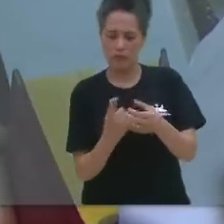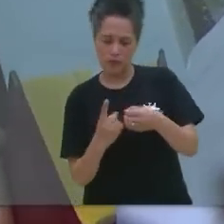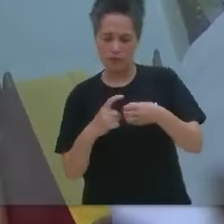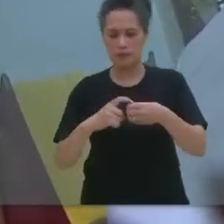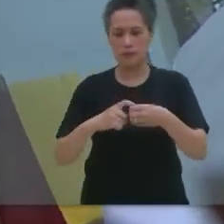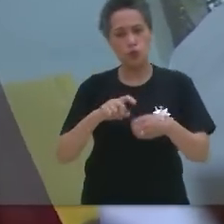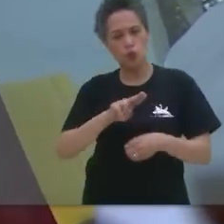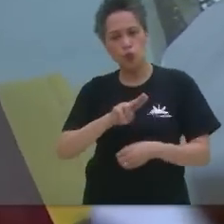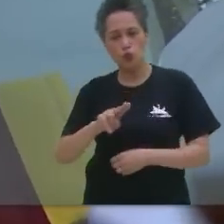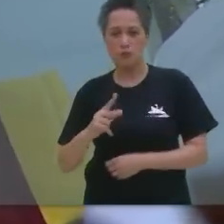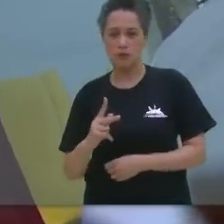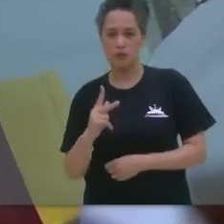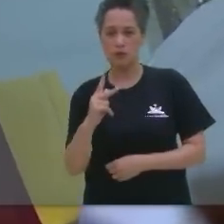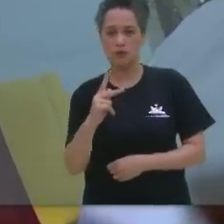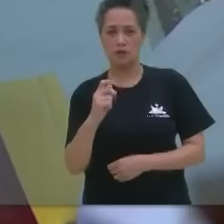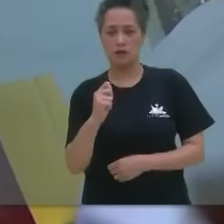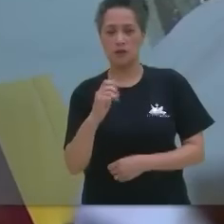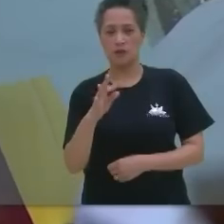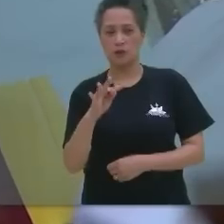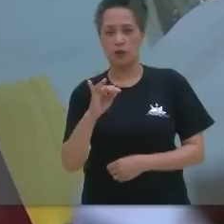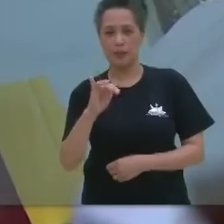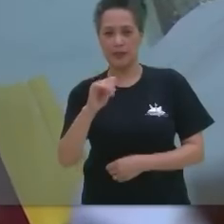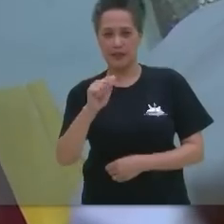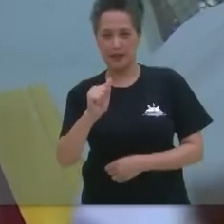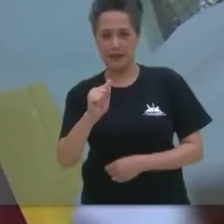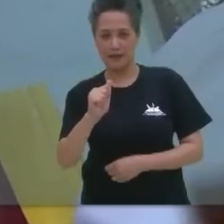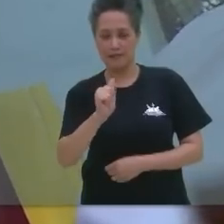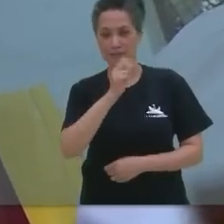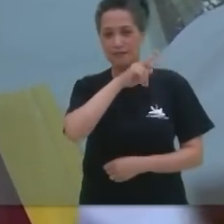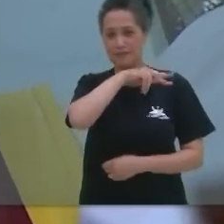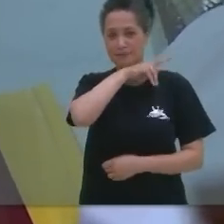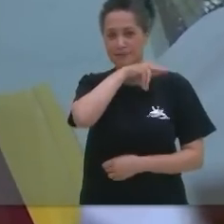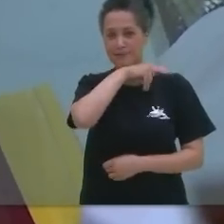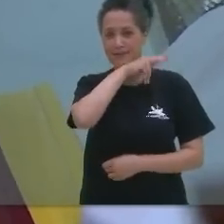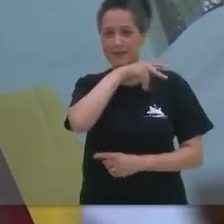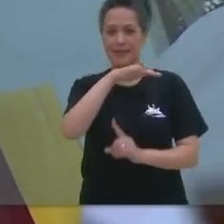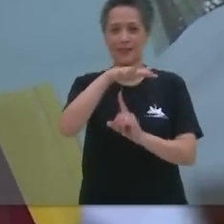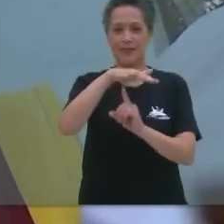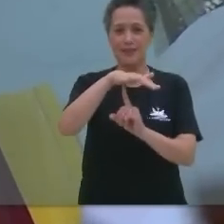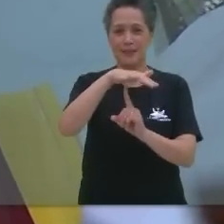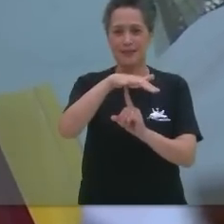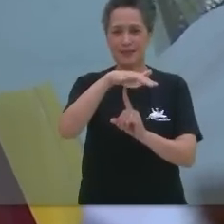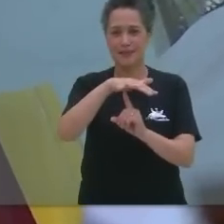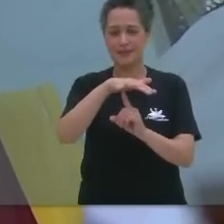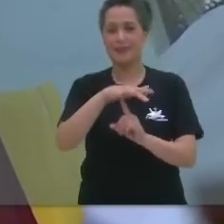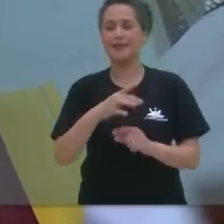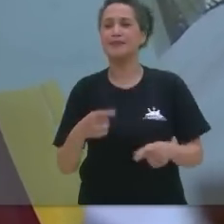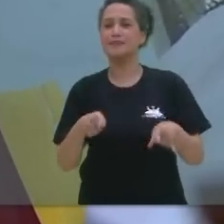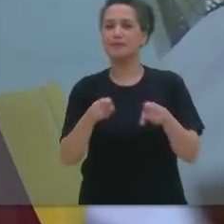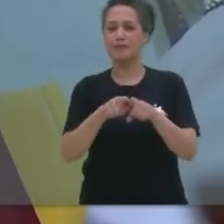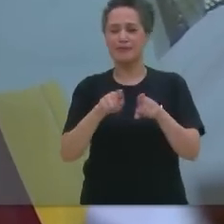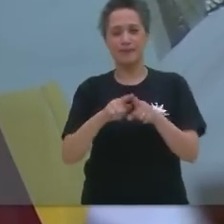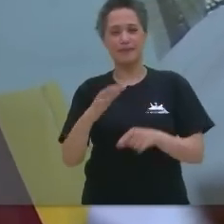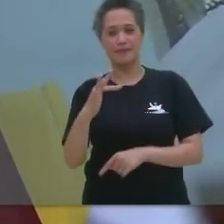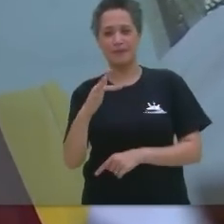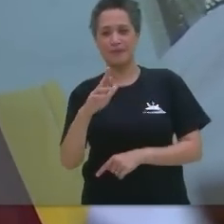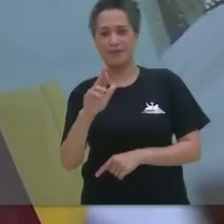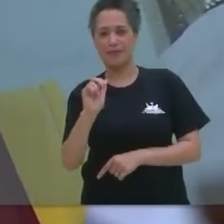Kátia Maria Longo de Lima, de Cascavel, Paraná. Francisco da Silva Mendes, Crato,